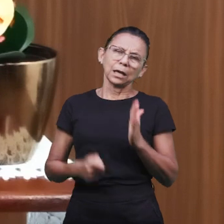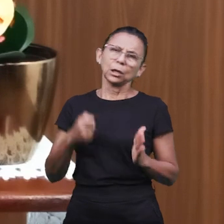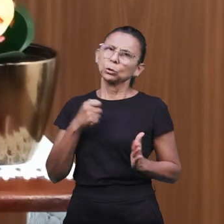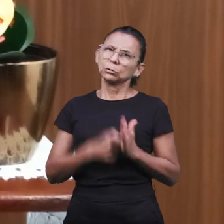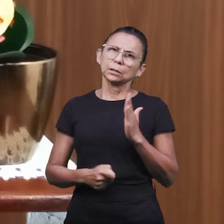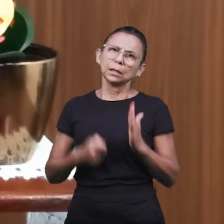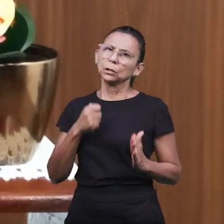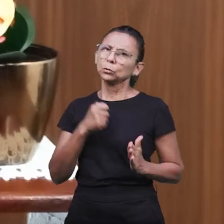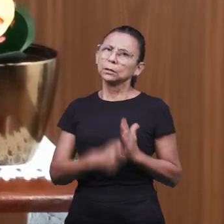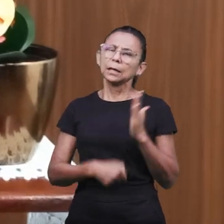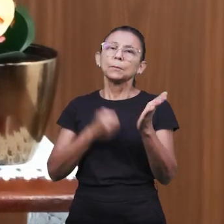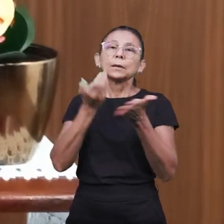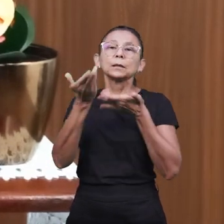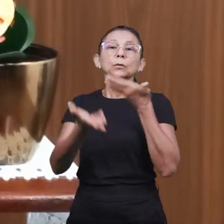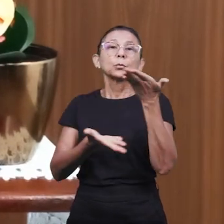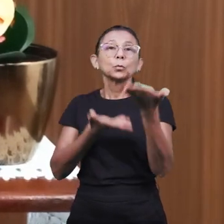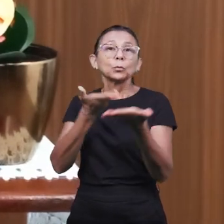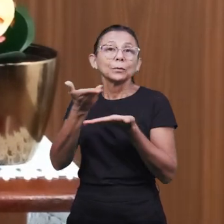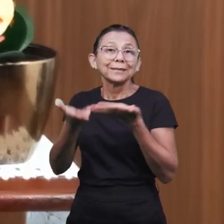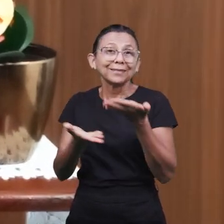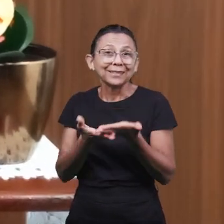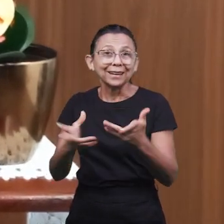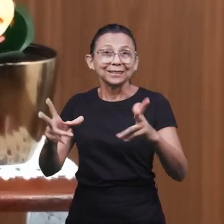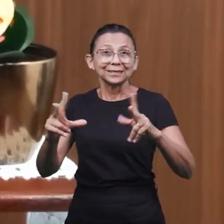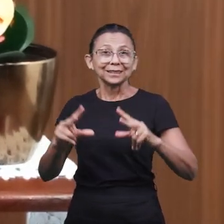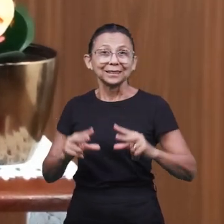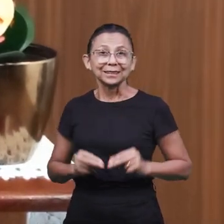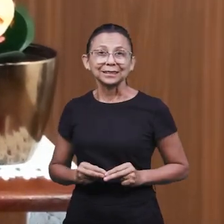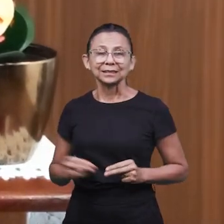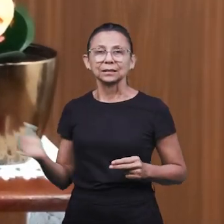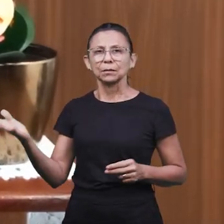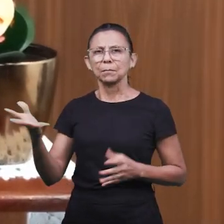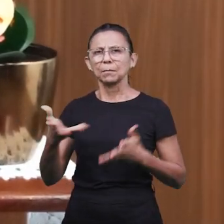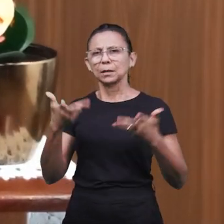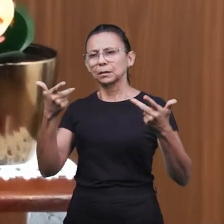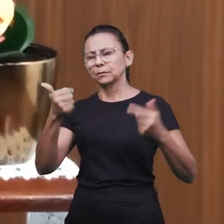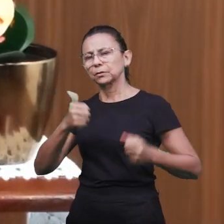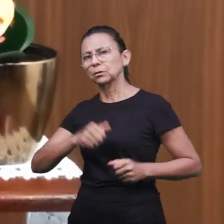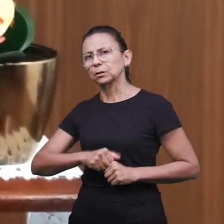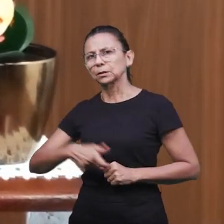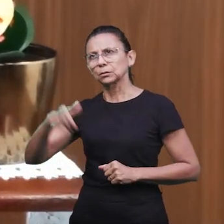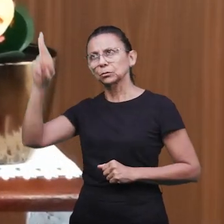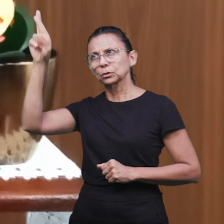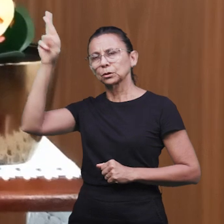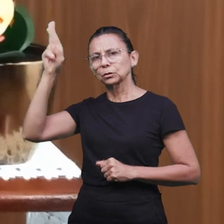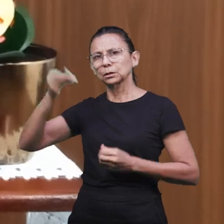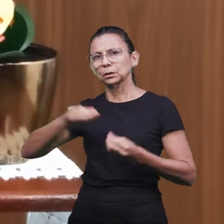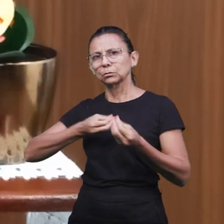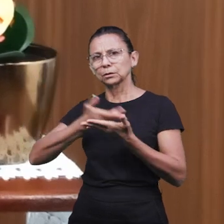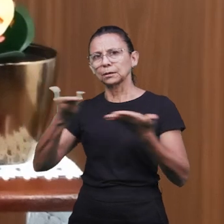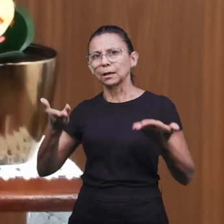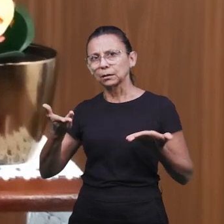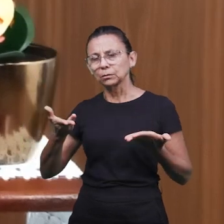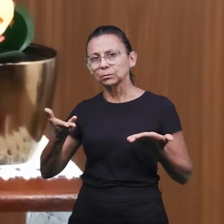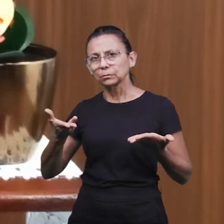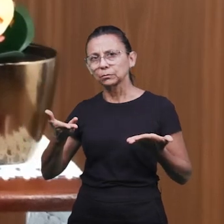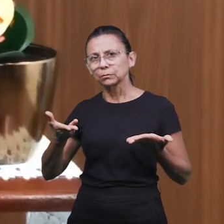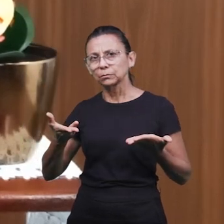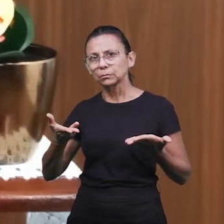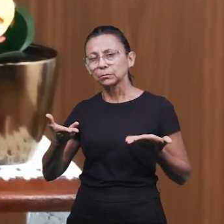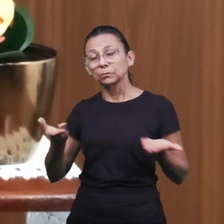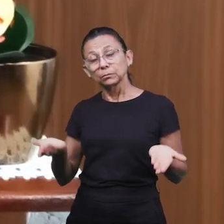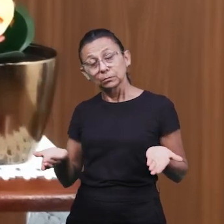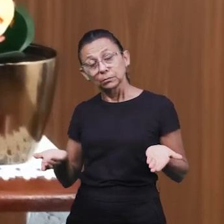e para viver esta herança gloriosa que nós temos recebido do Senhor. É por isso, meus